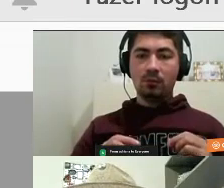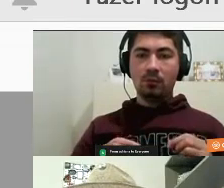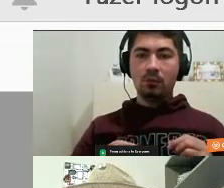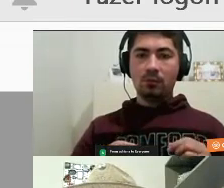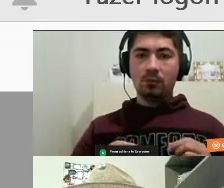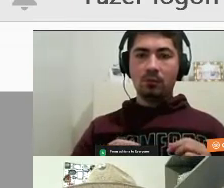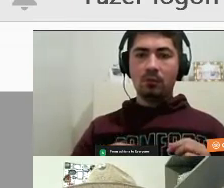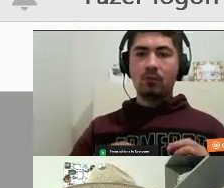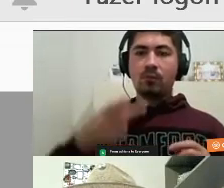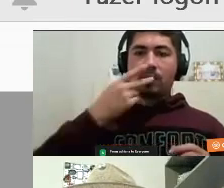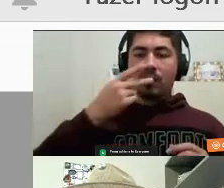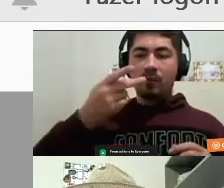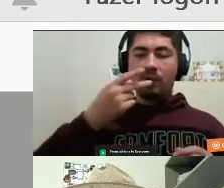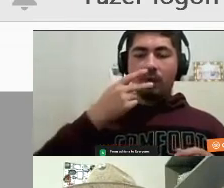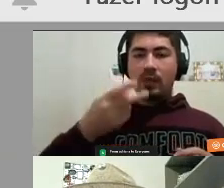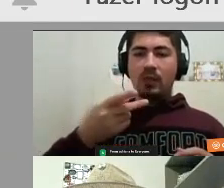falar